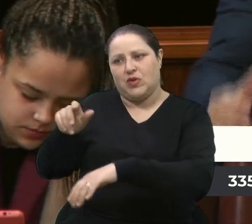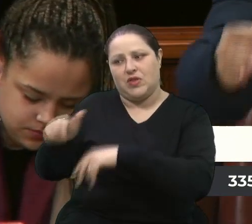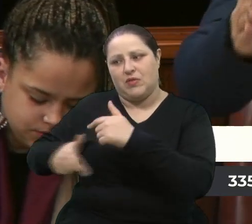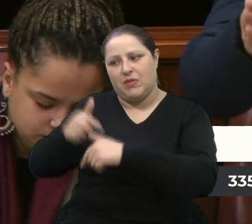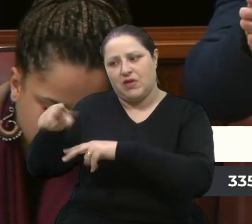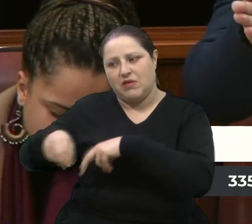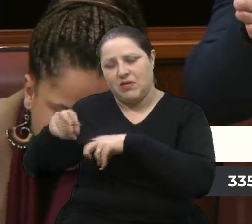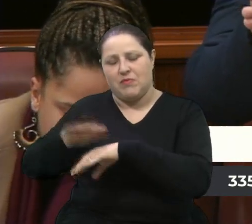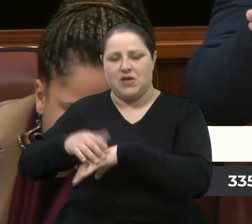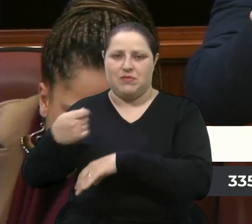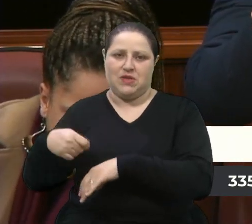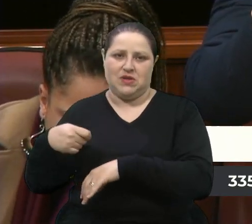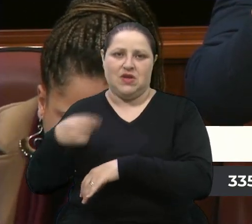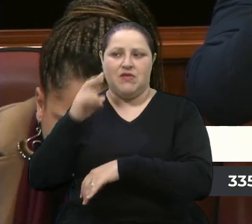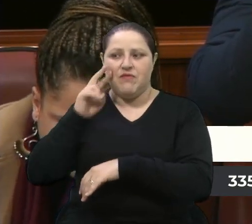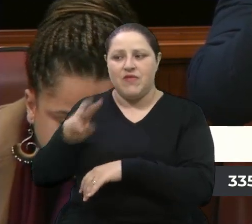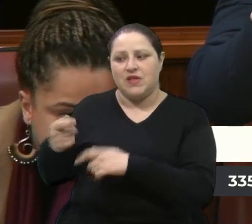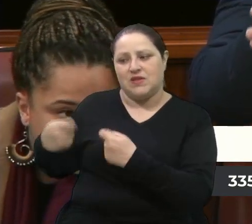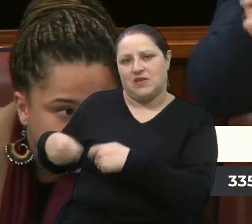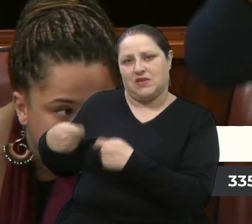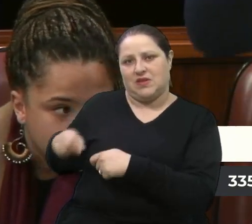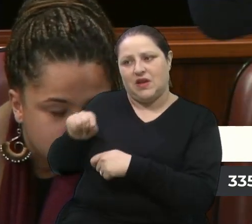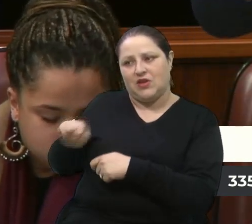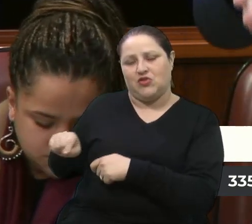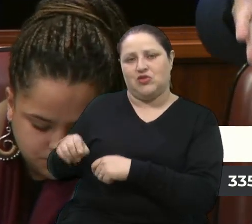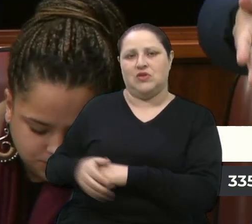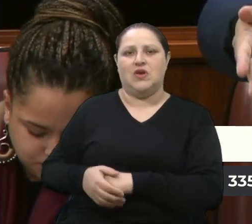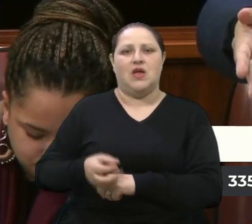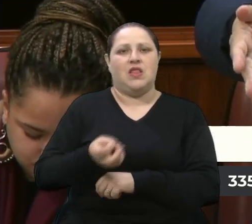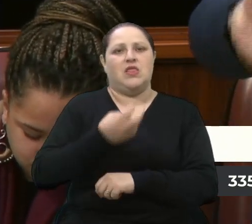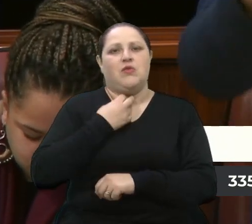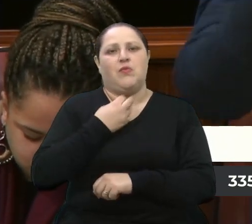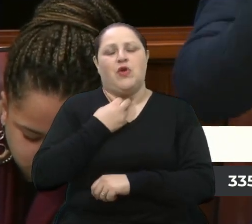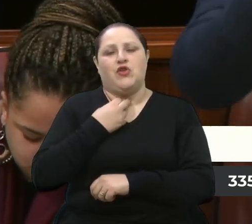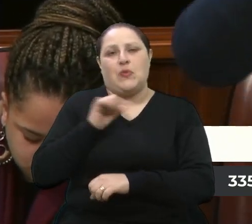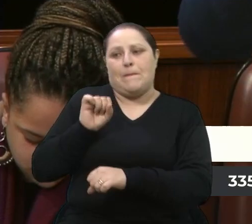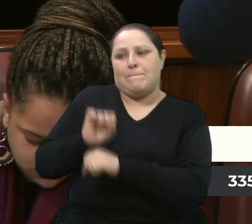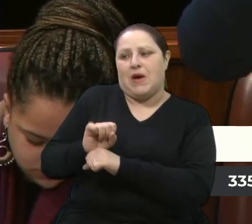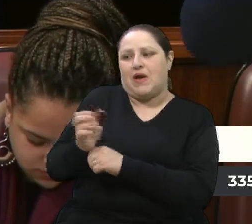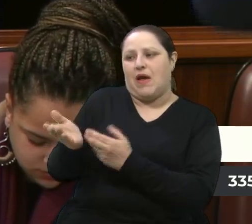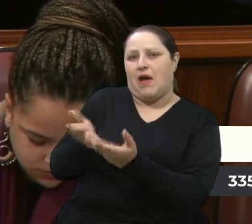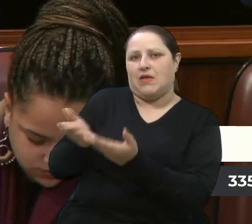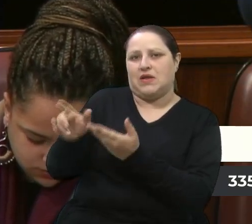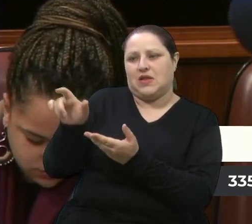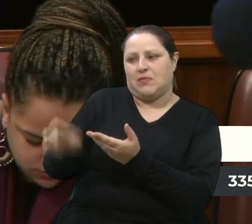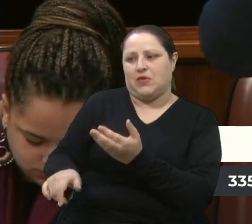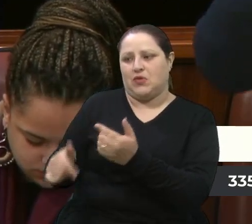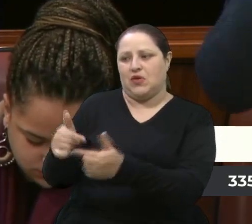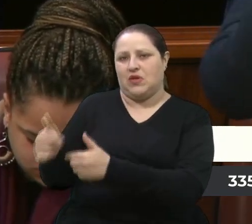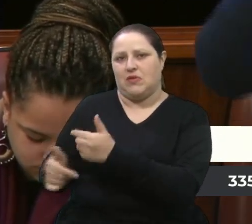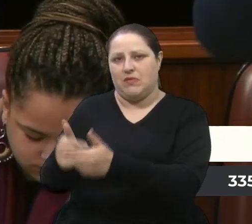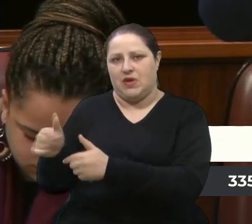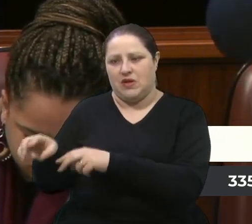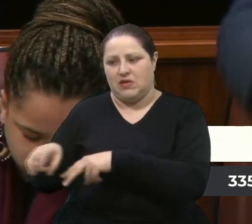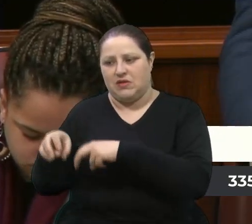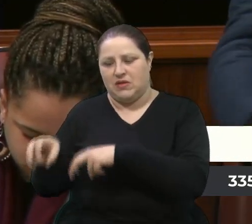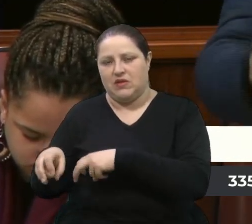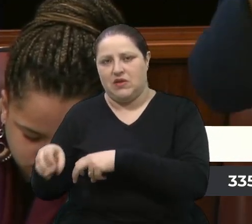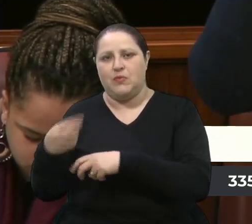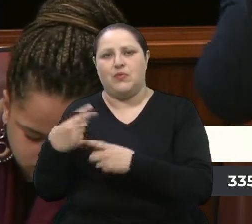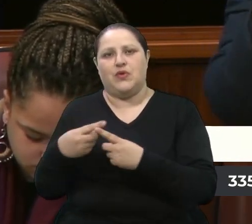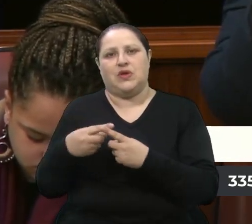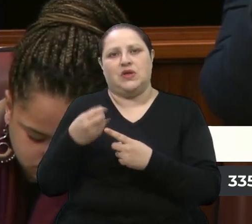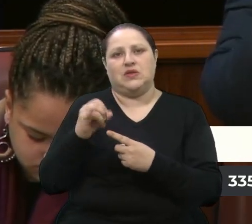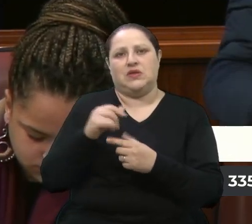necessidades, não dá para a gente deixar de atender um agricultor, porque não teve um técnico que foi lá, que